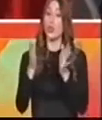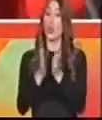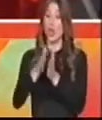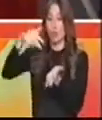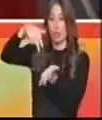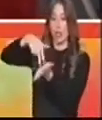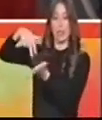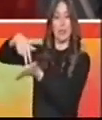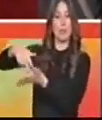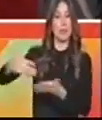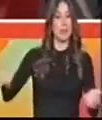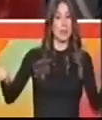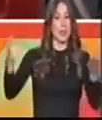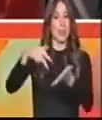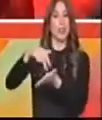por favor.